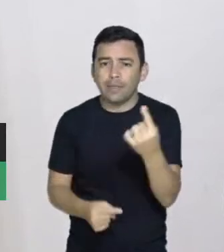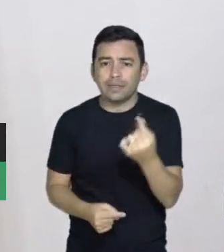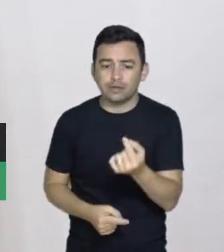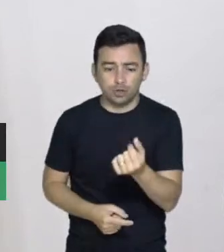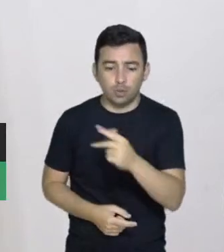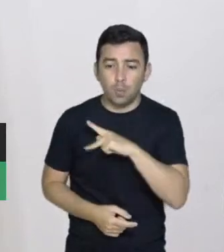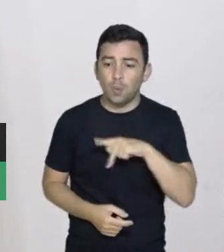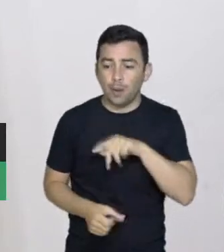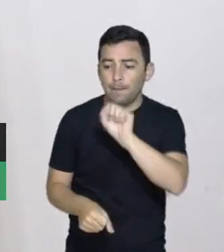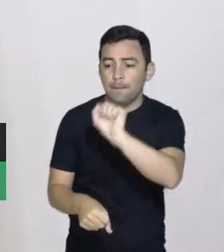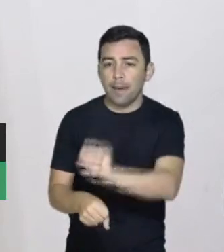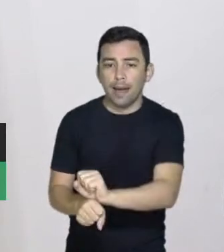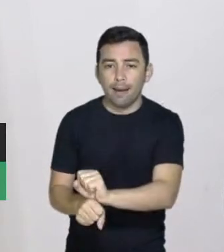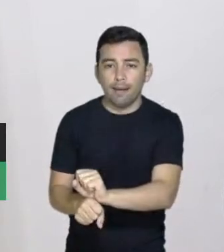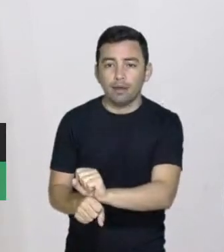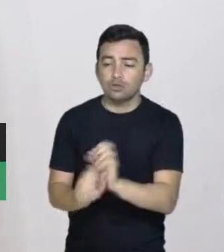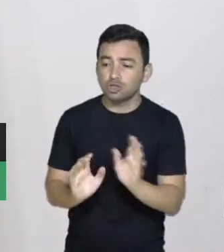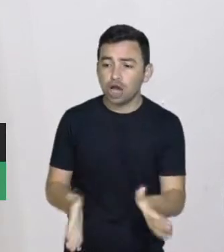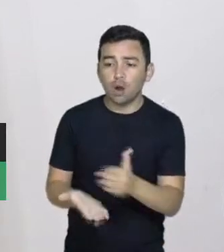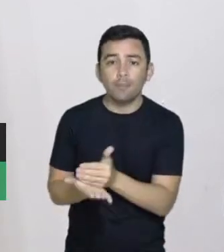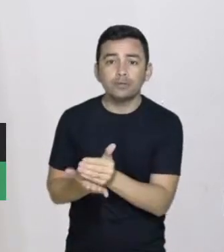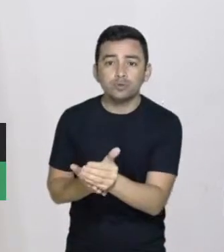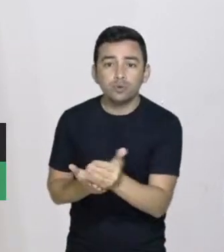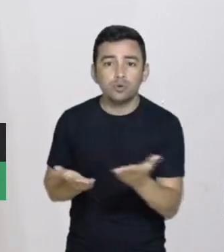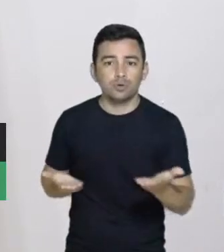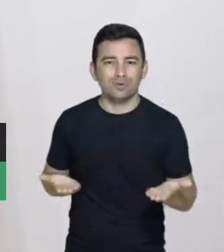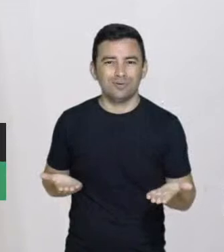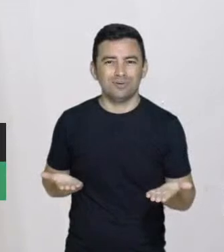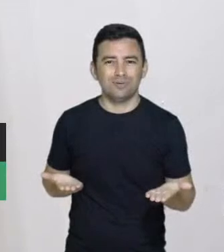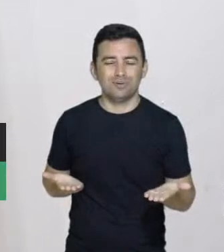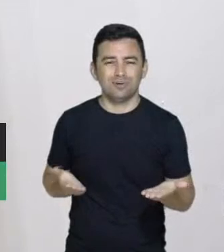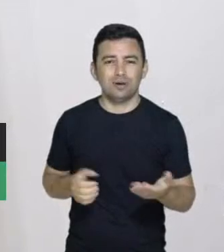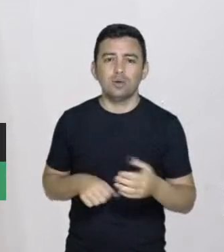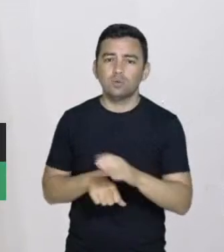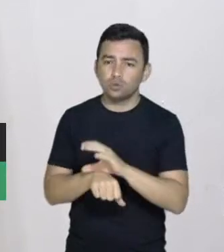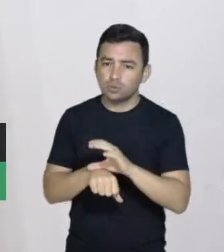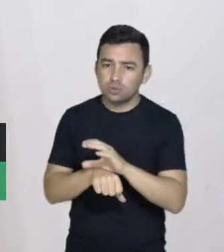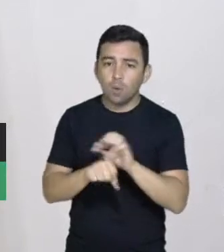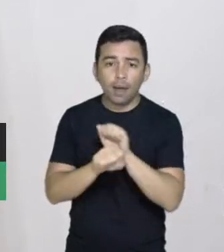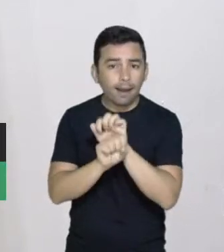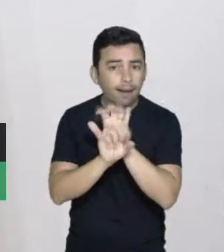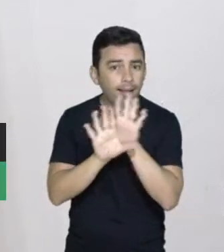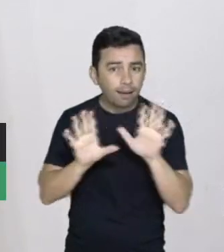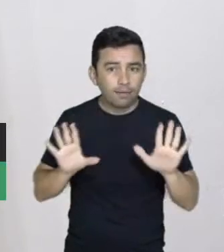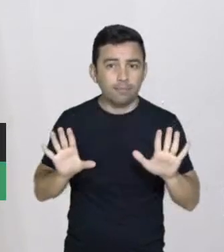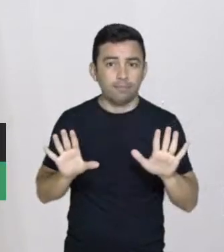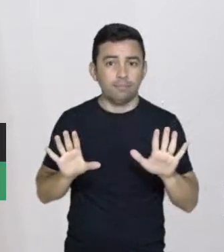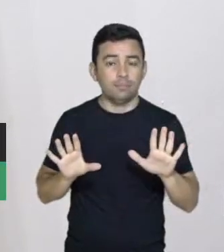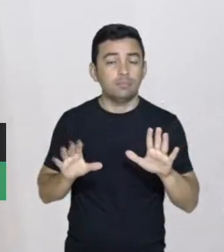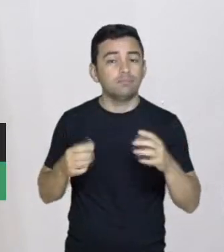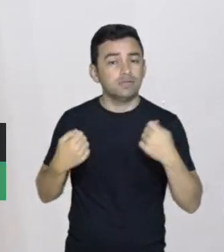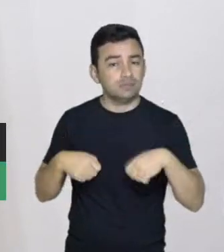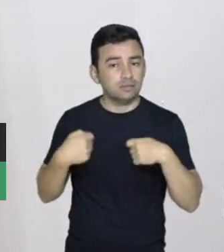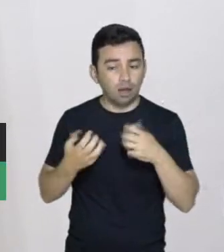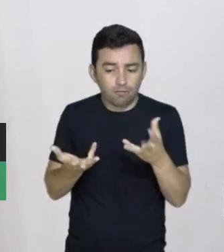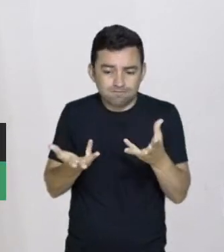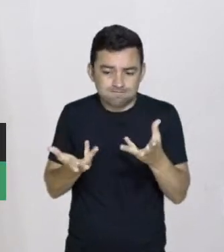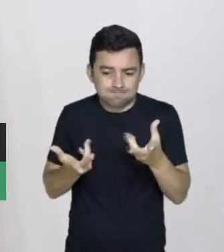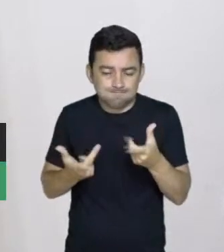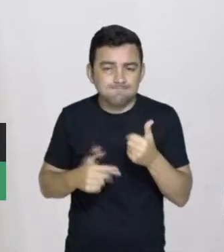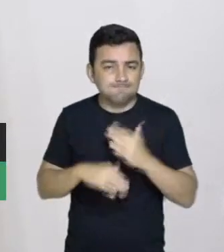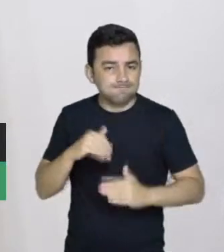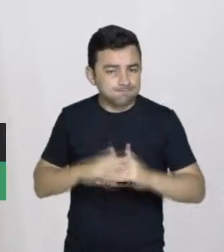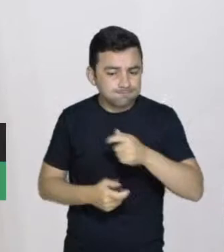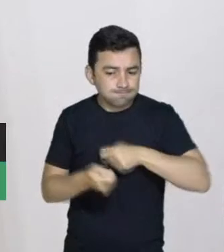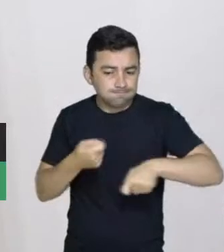parar obras que já foram iniciadas. A Constituição, deputado Massouca, é muito clara. Nós temos aí o princípio da eficiência da administração pública,